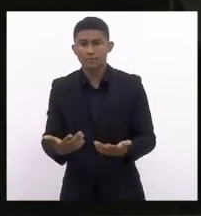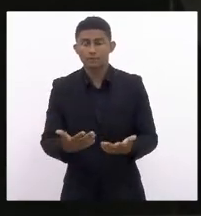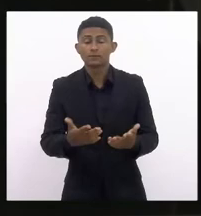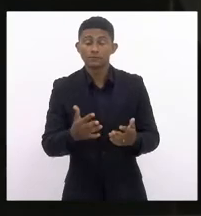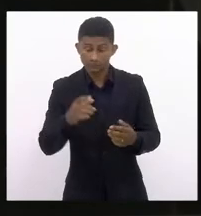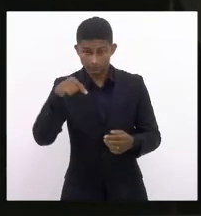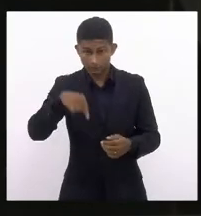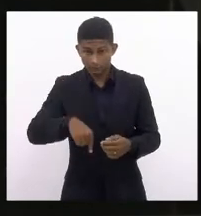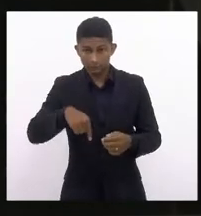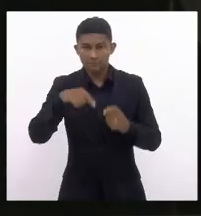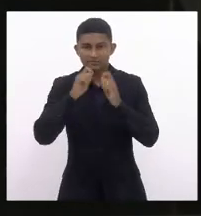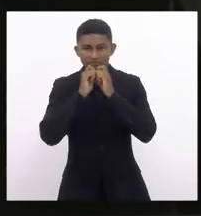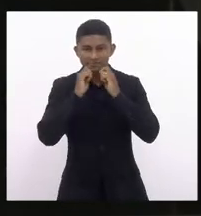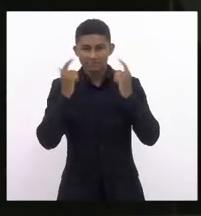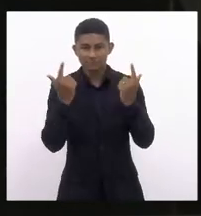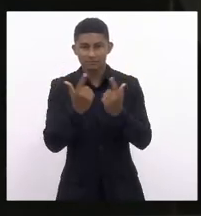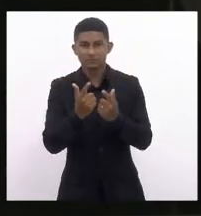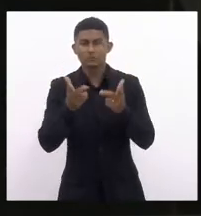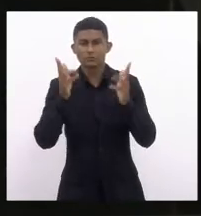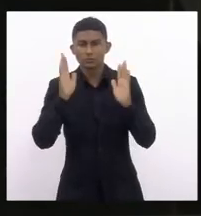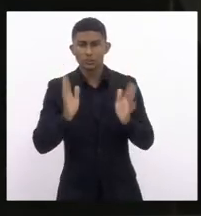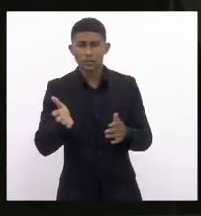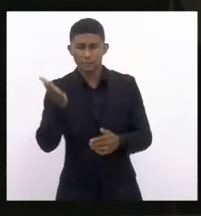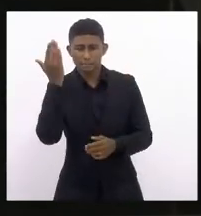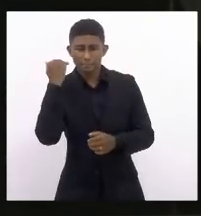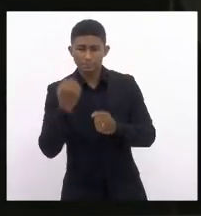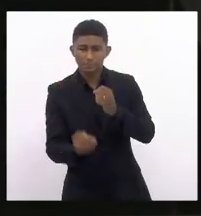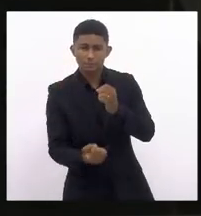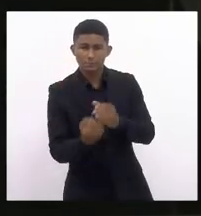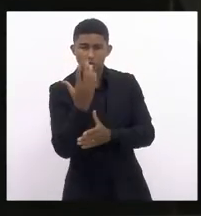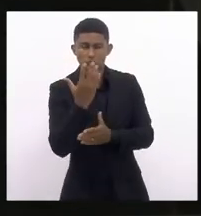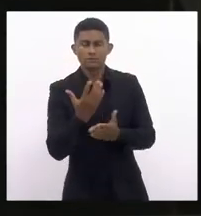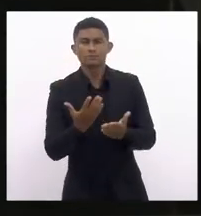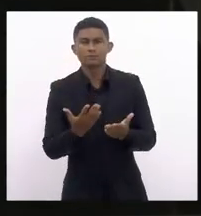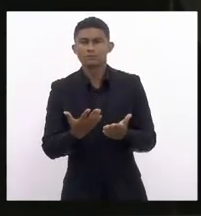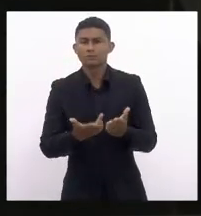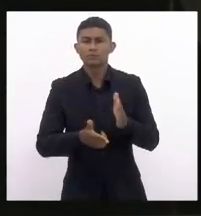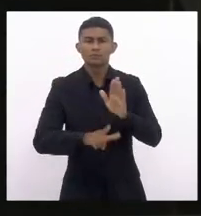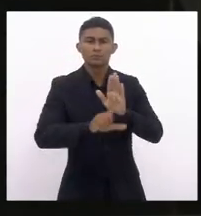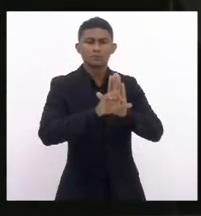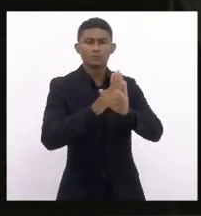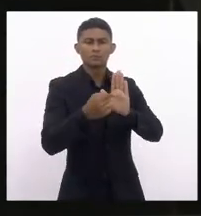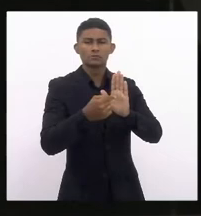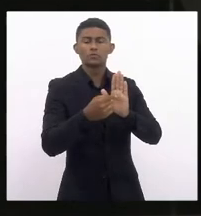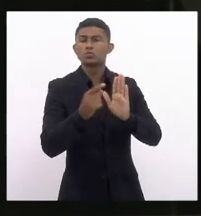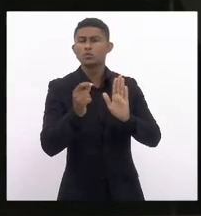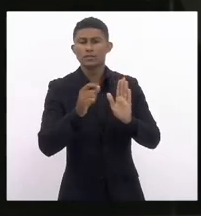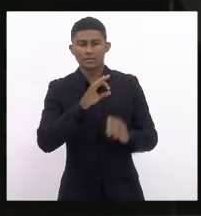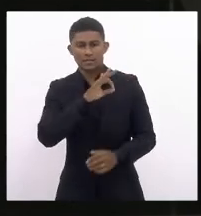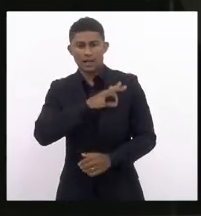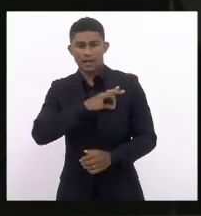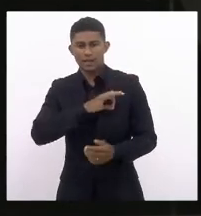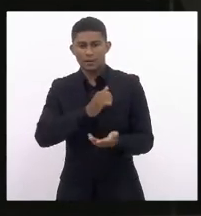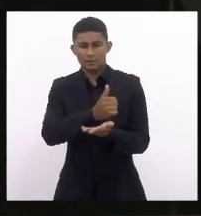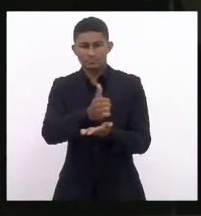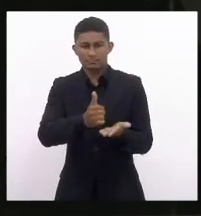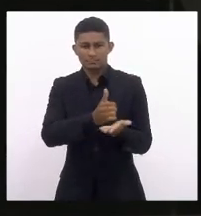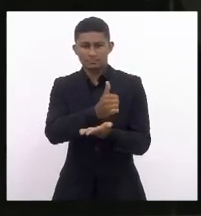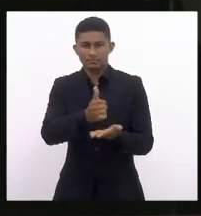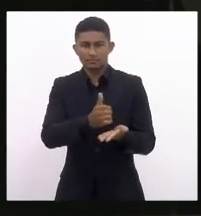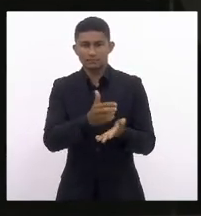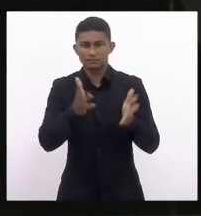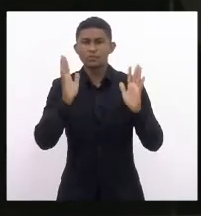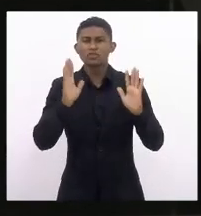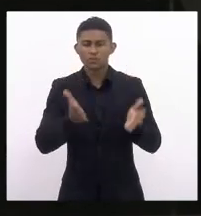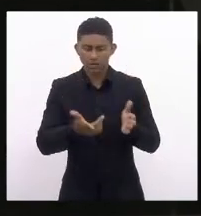casa. Nós aprovamos a lei do piso salarial. A lei do